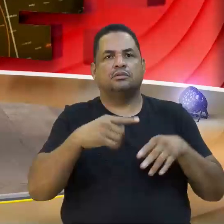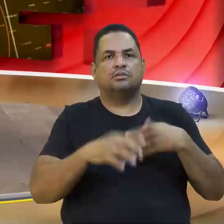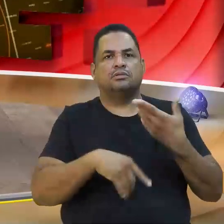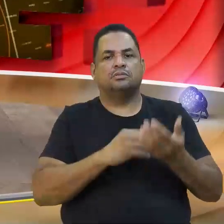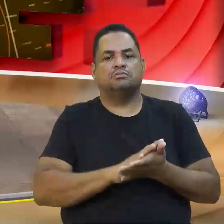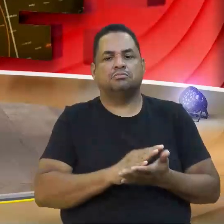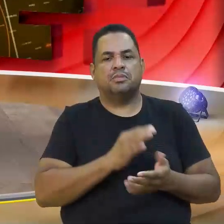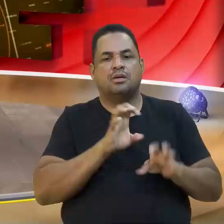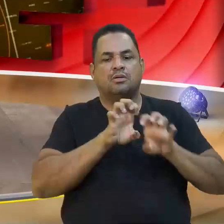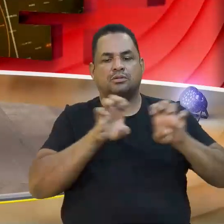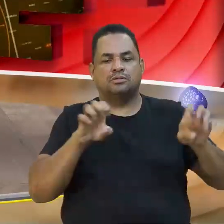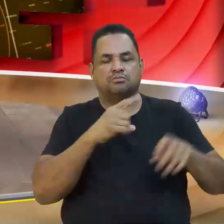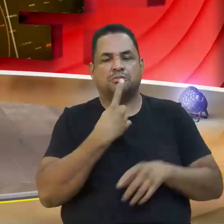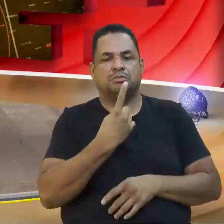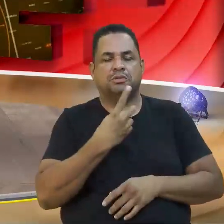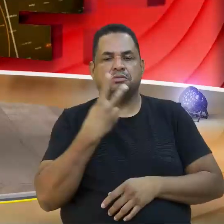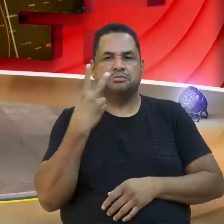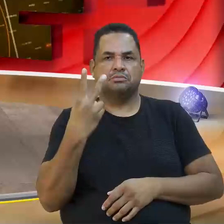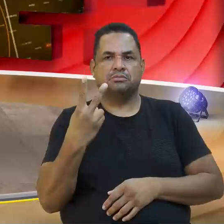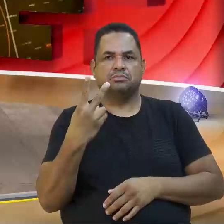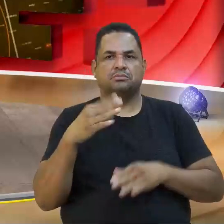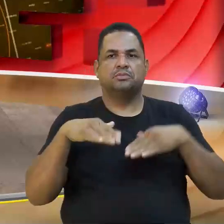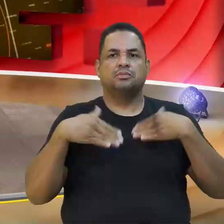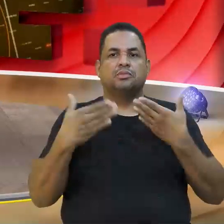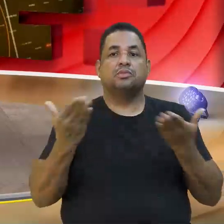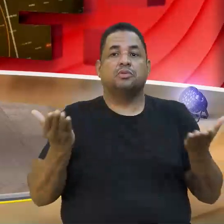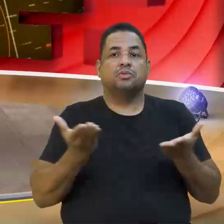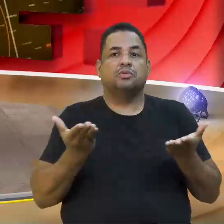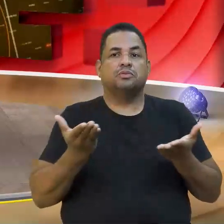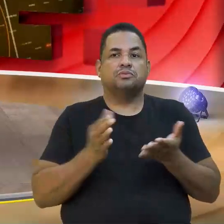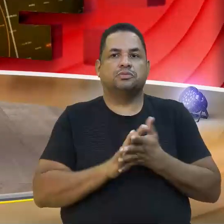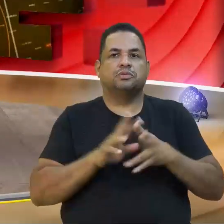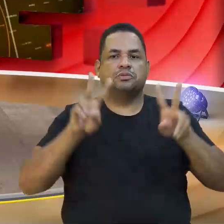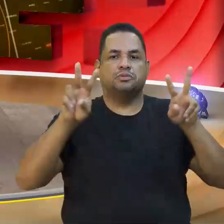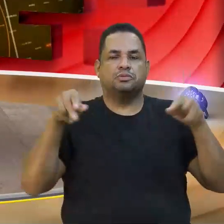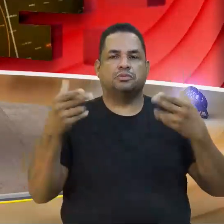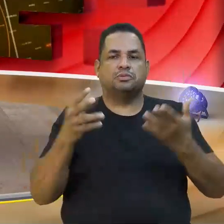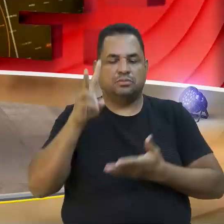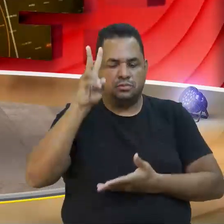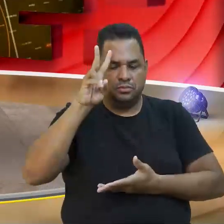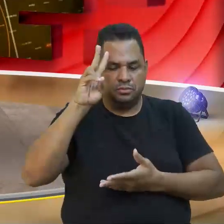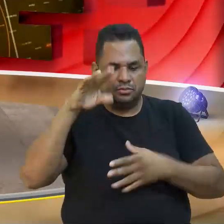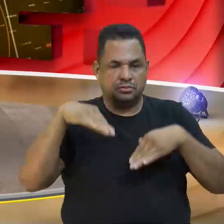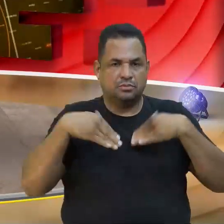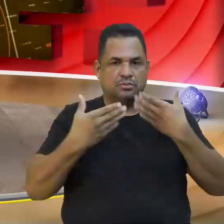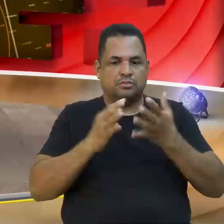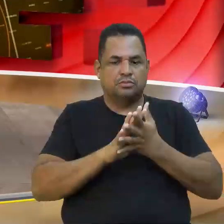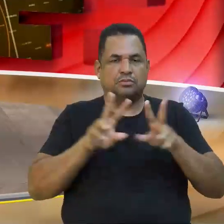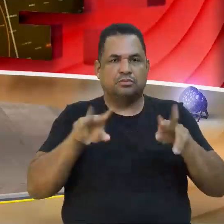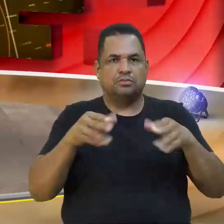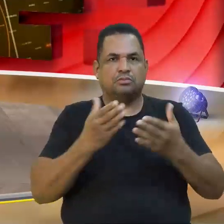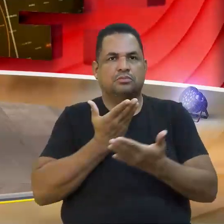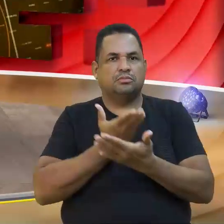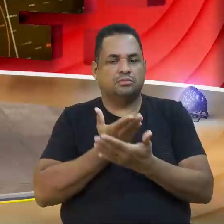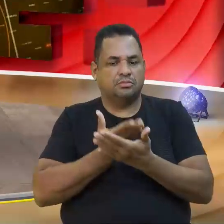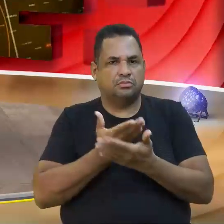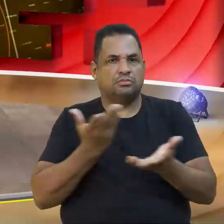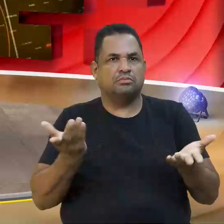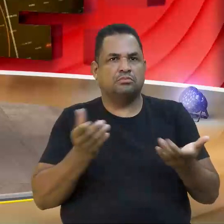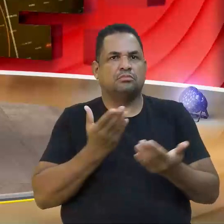grau. e hoje, né? Qual será o tema da revisão de hoje? Lembrando que todos esses assuntos vão ser estudados em